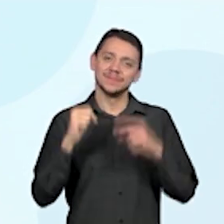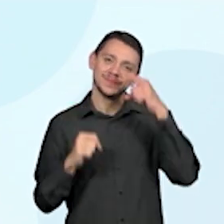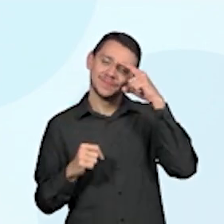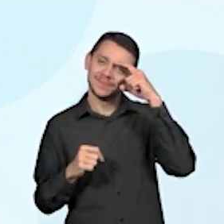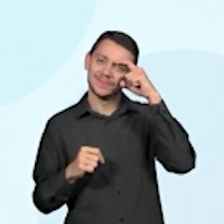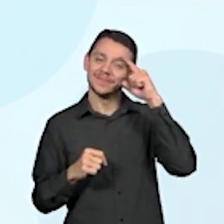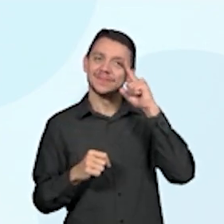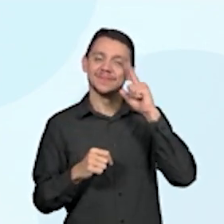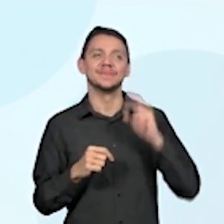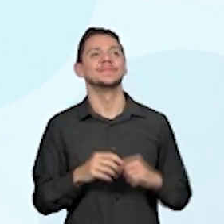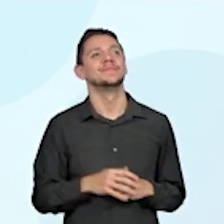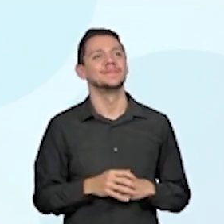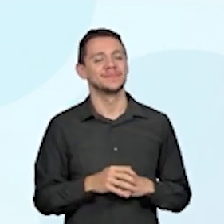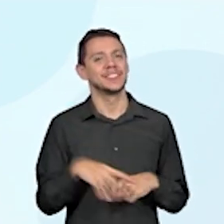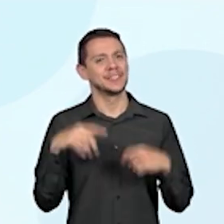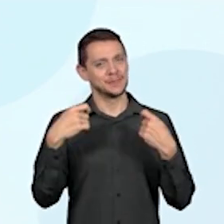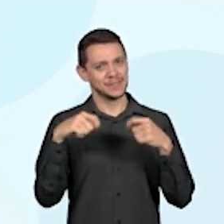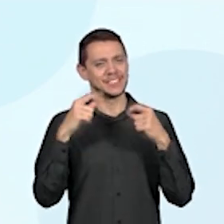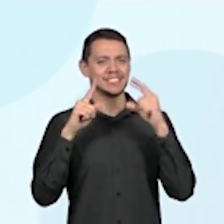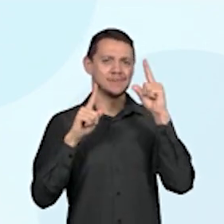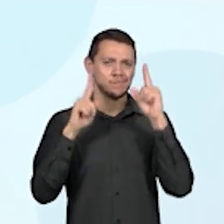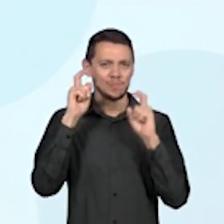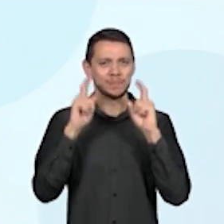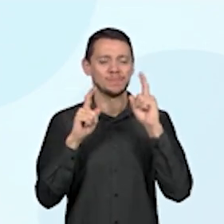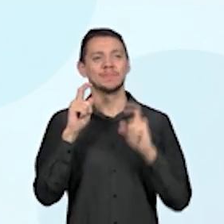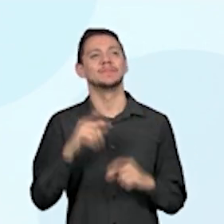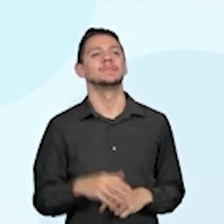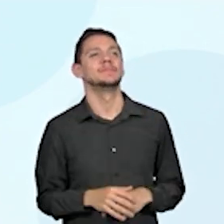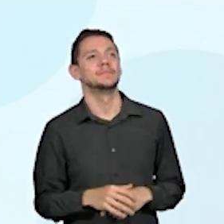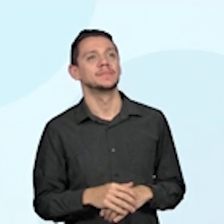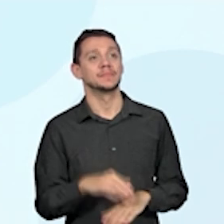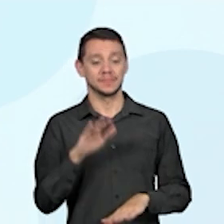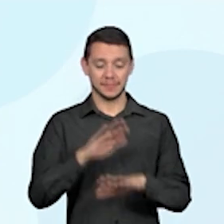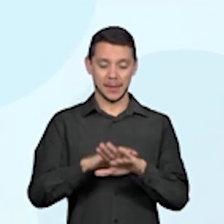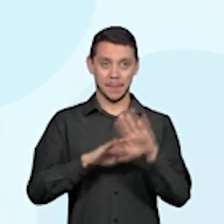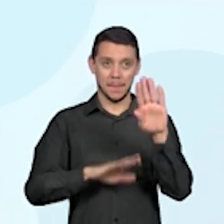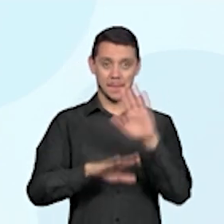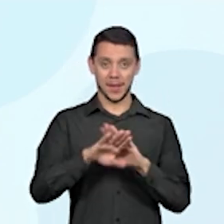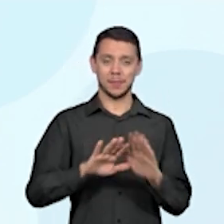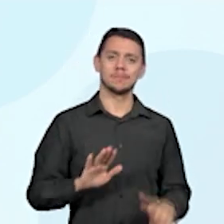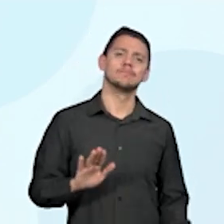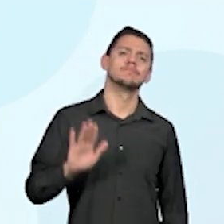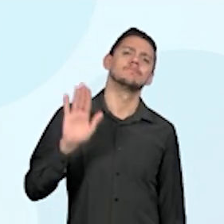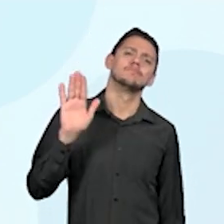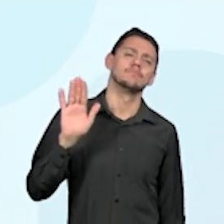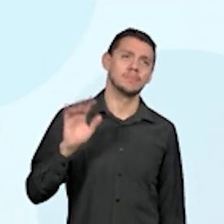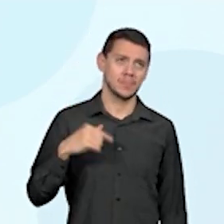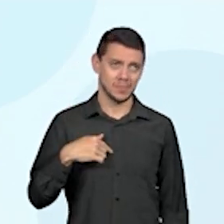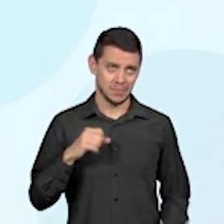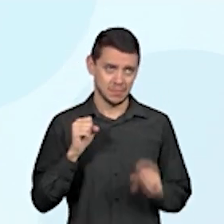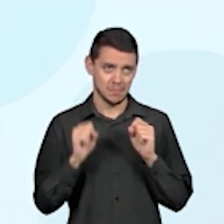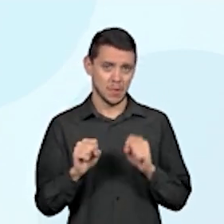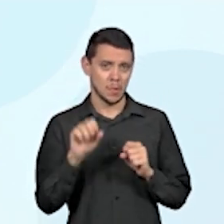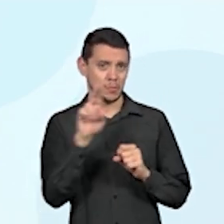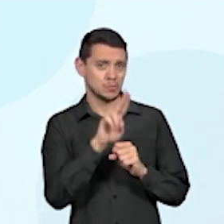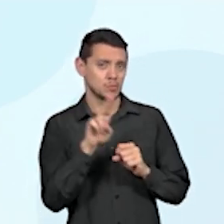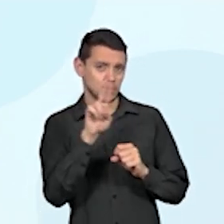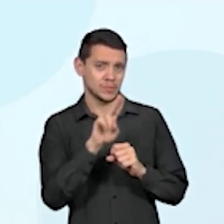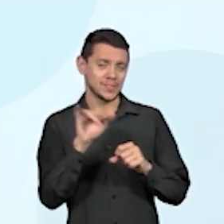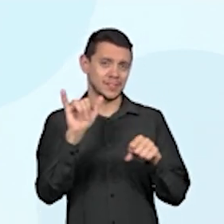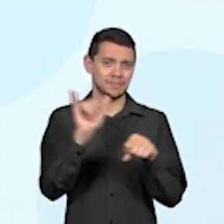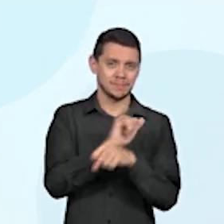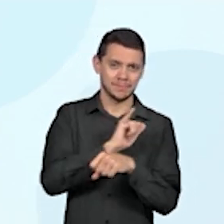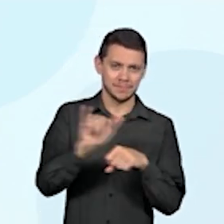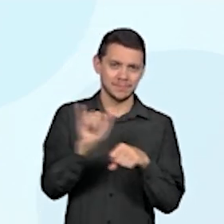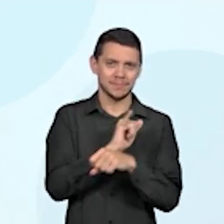Também dá uma expressão para o personagem. Ó, a mão dele está levantada. Eu posso usar algum recurso gráfico para dar